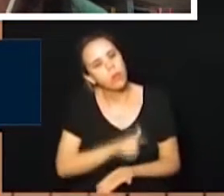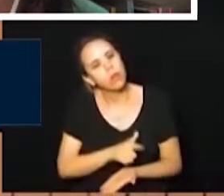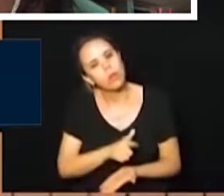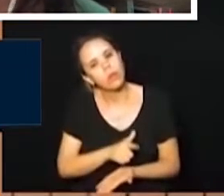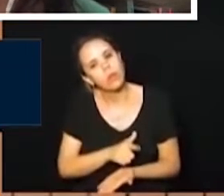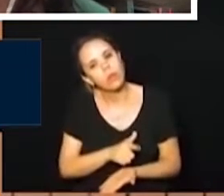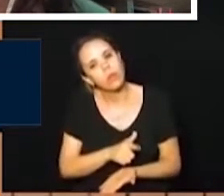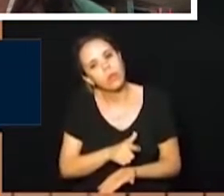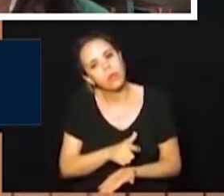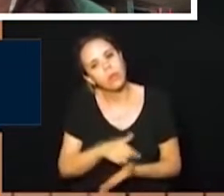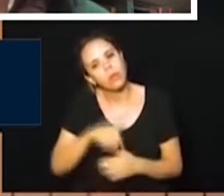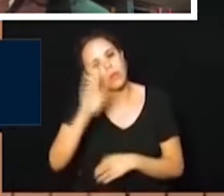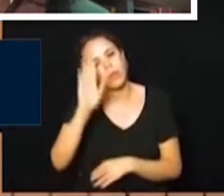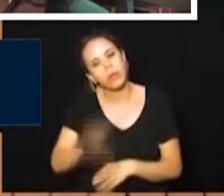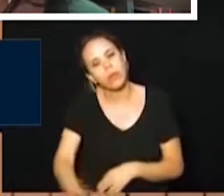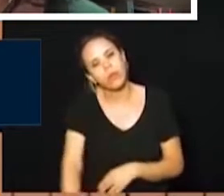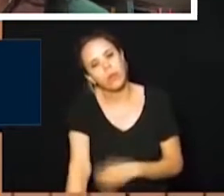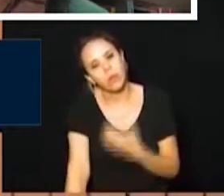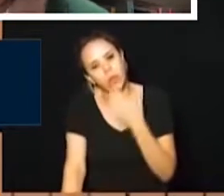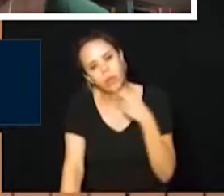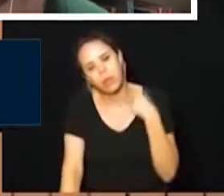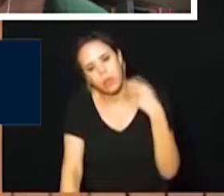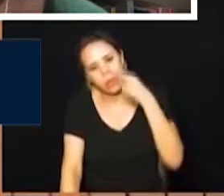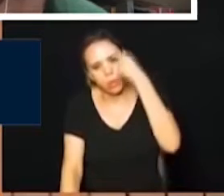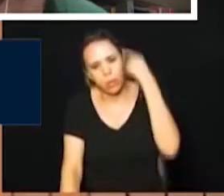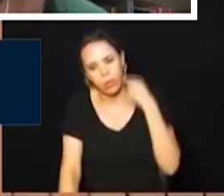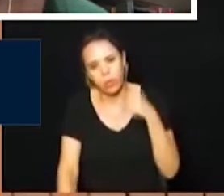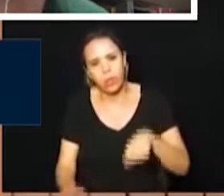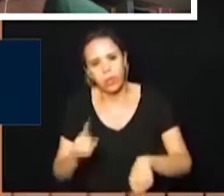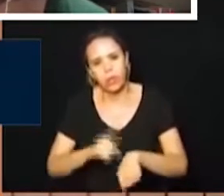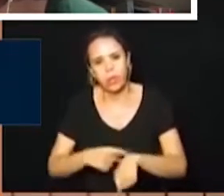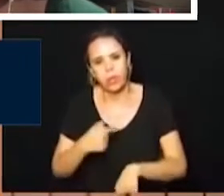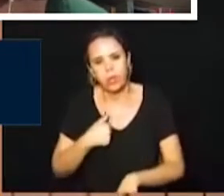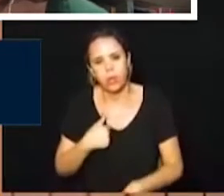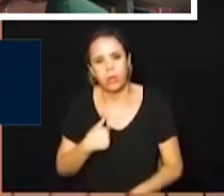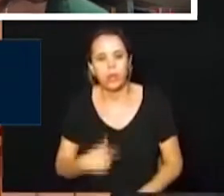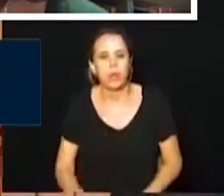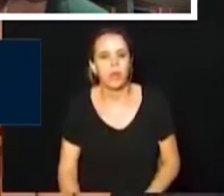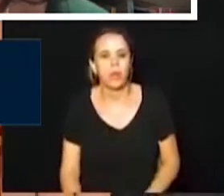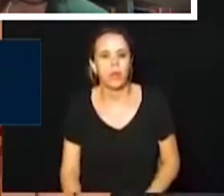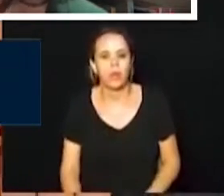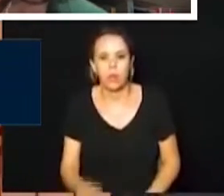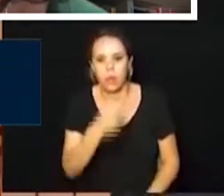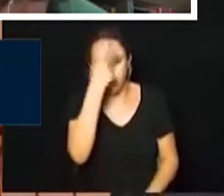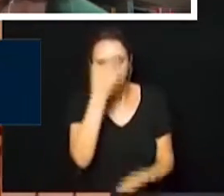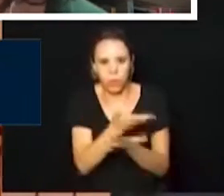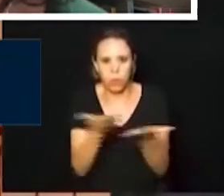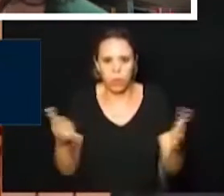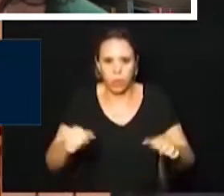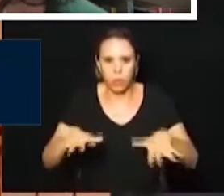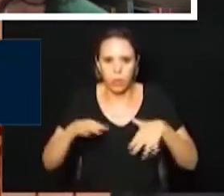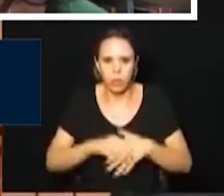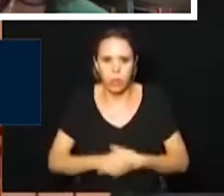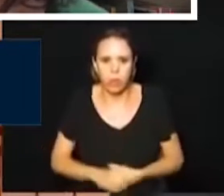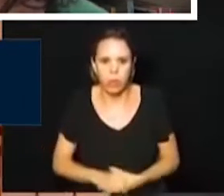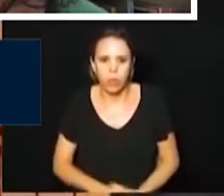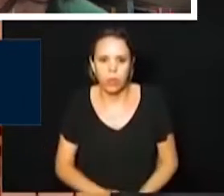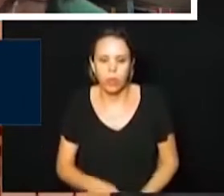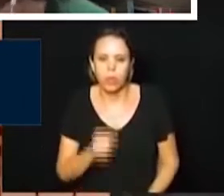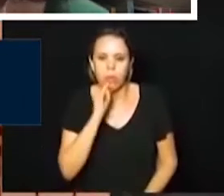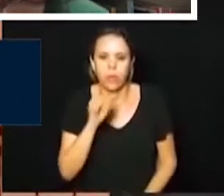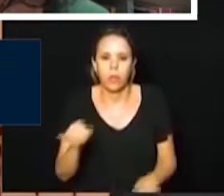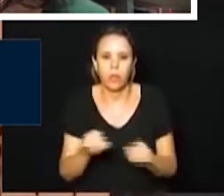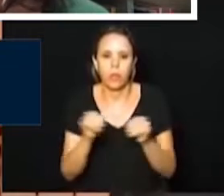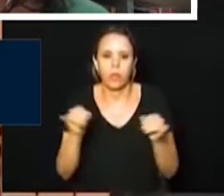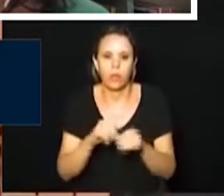ou dito essa frase racista e ela falou que ela tá sofrendo uma injustiça já que ela não é